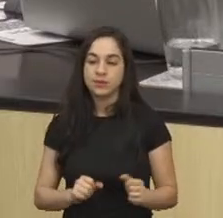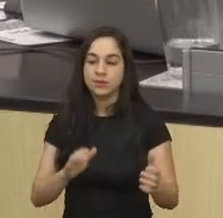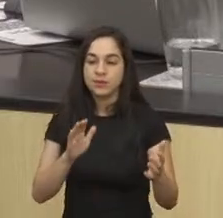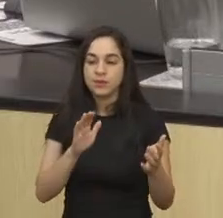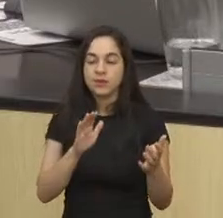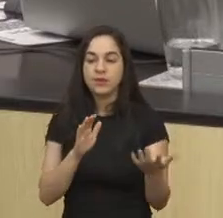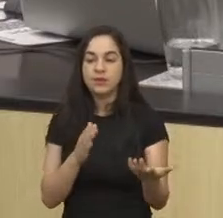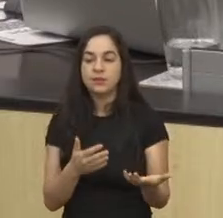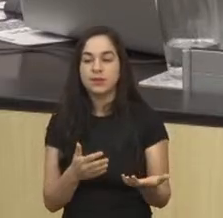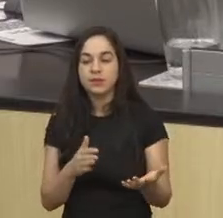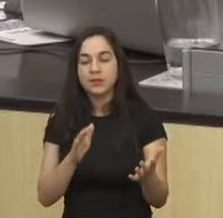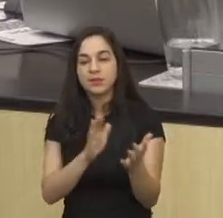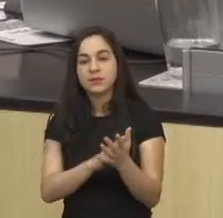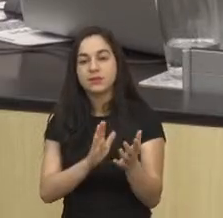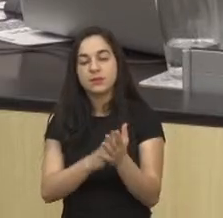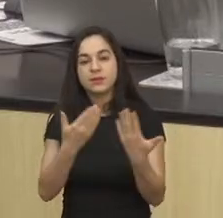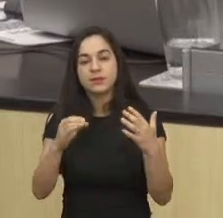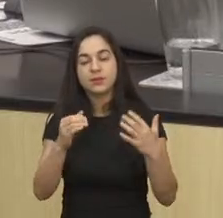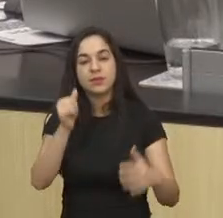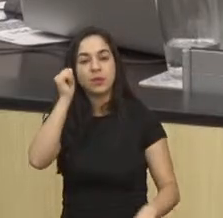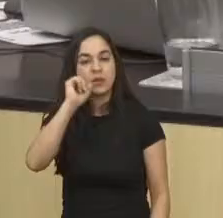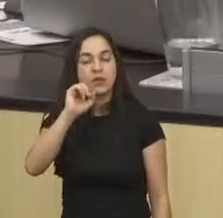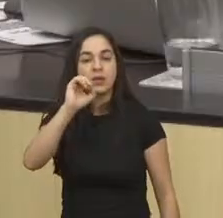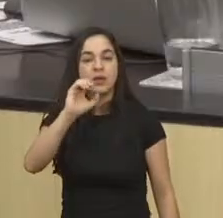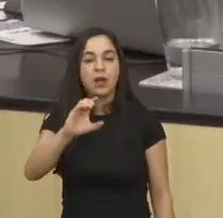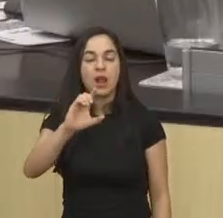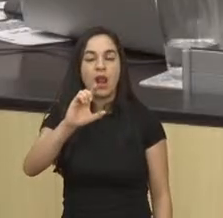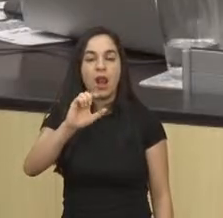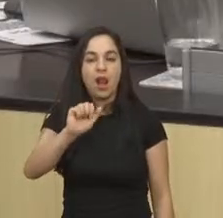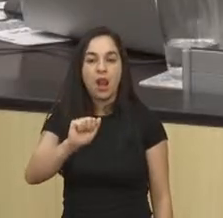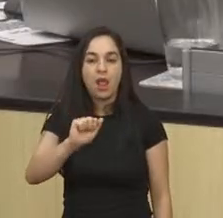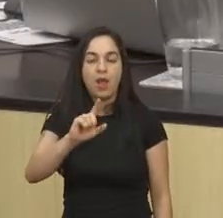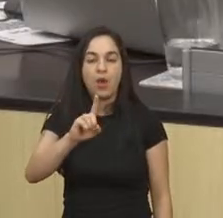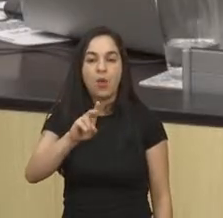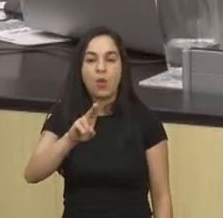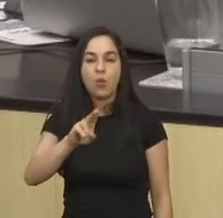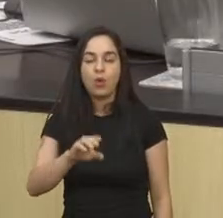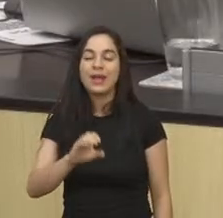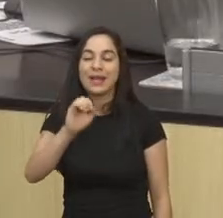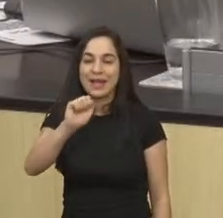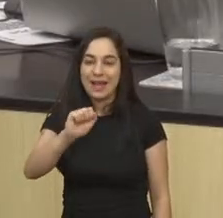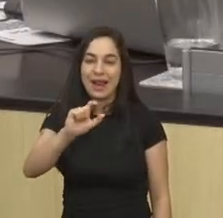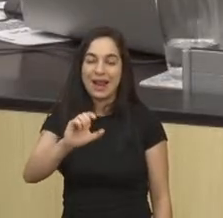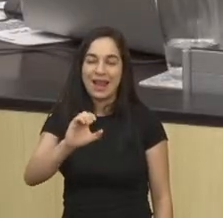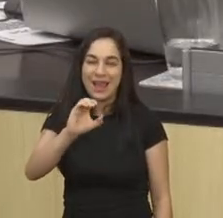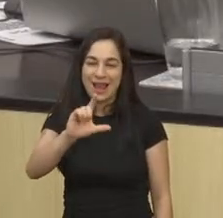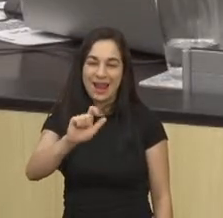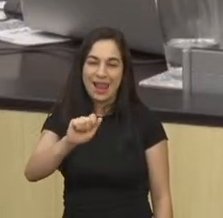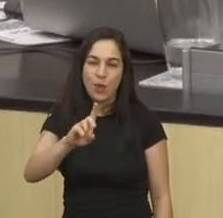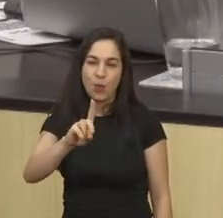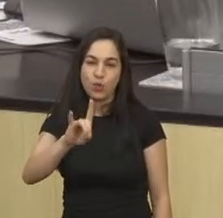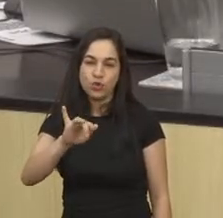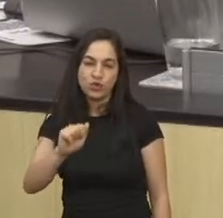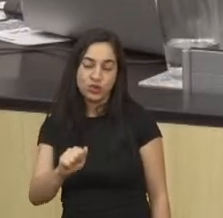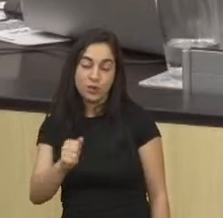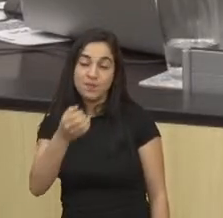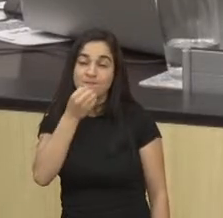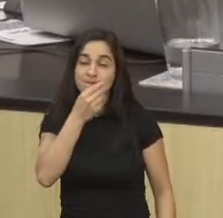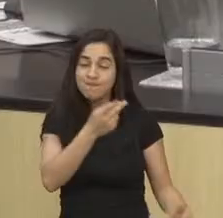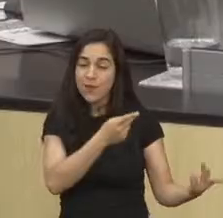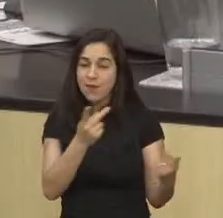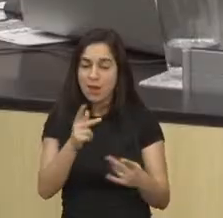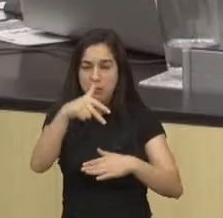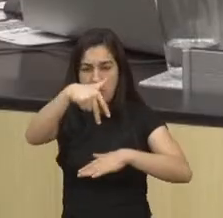parabenizar a doutora Cláudia pela sua fala brilhante aqui na tribuna. Seja sempre muito bem-vinda.